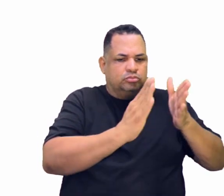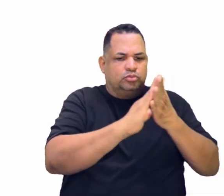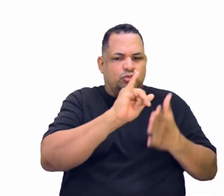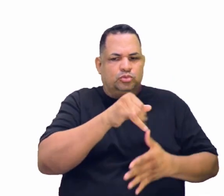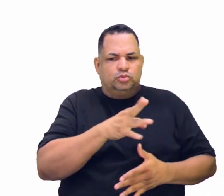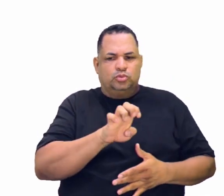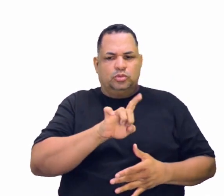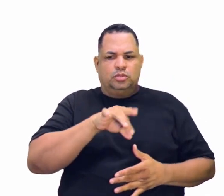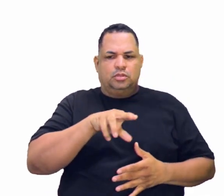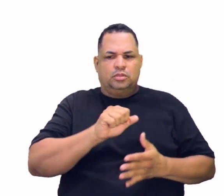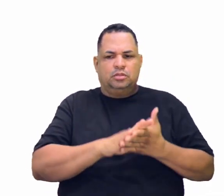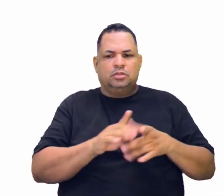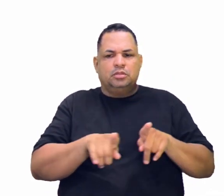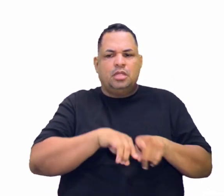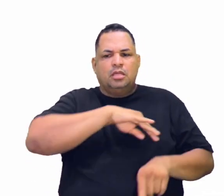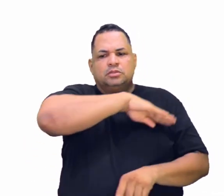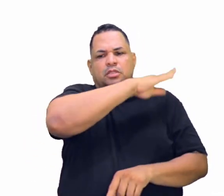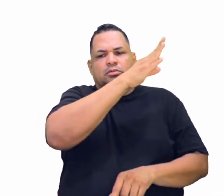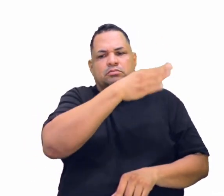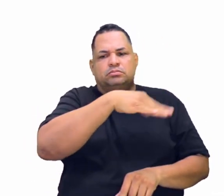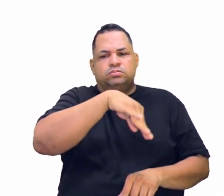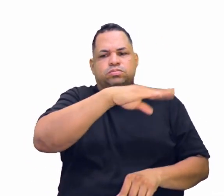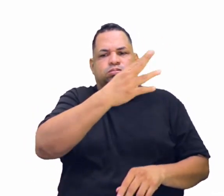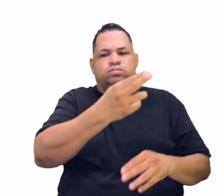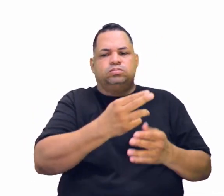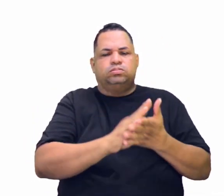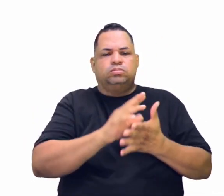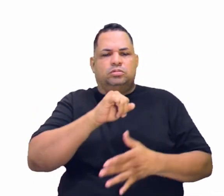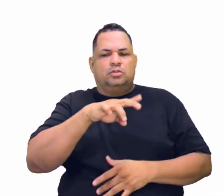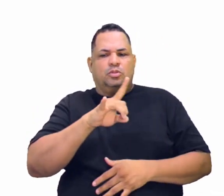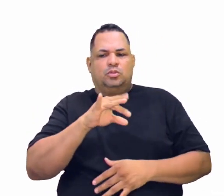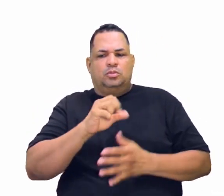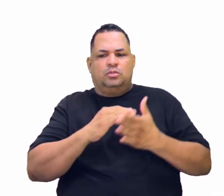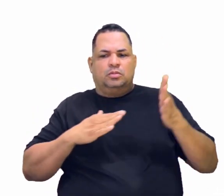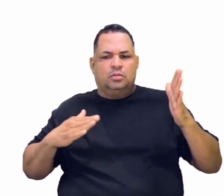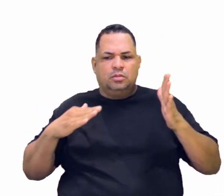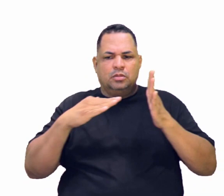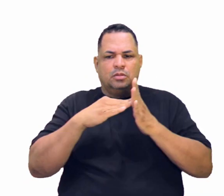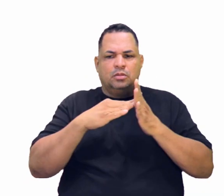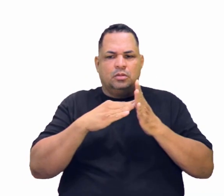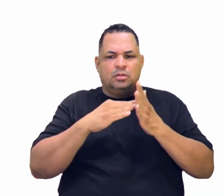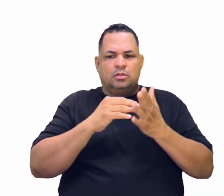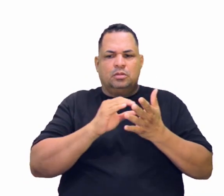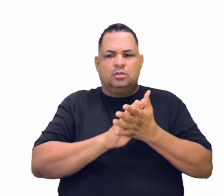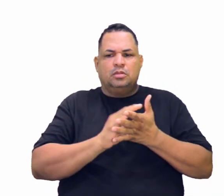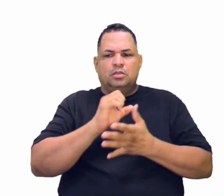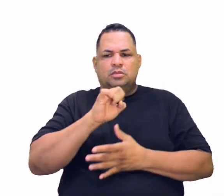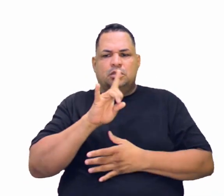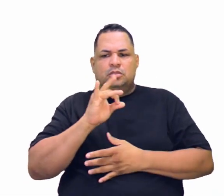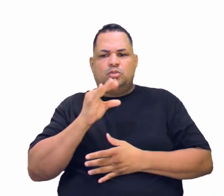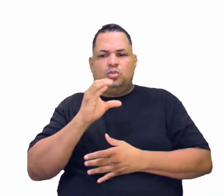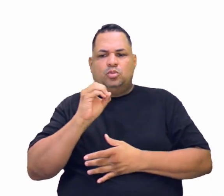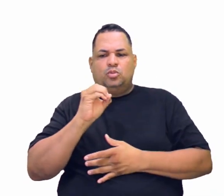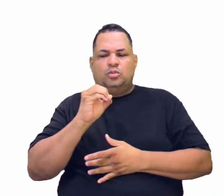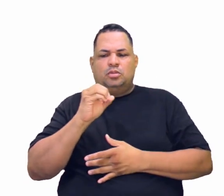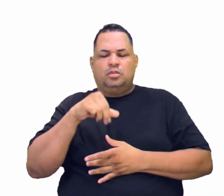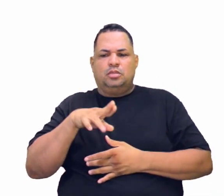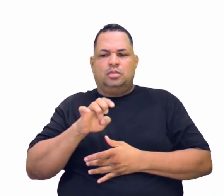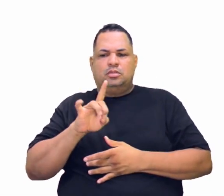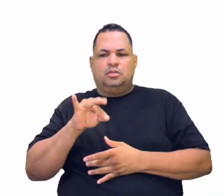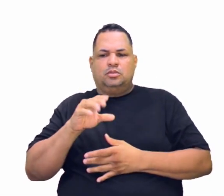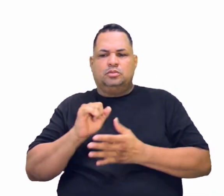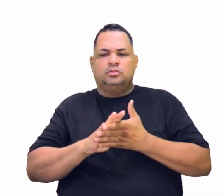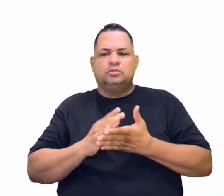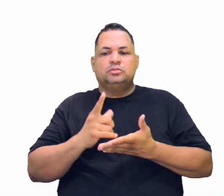Rio Juruena até a Serra do Norte e da Serra do Norte até Santo Antônio. Então isso já está